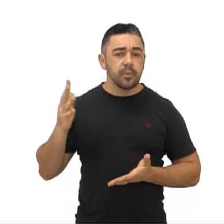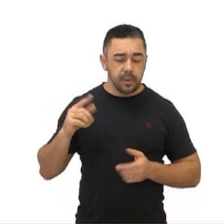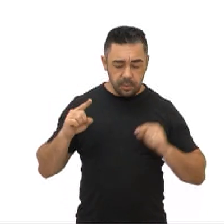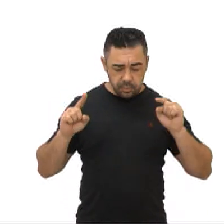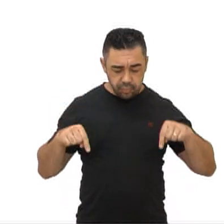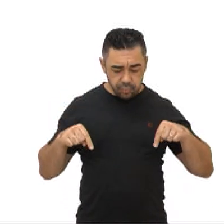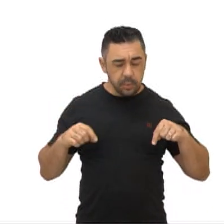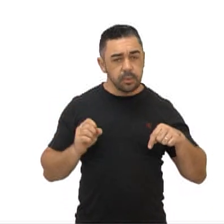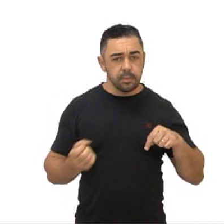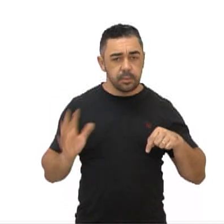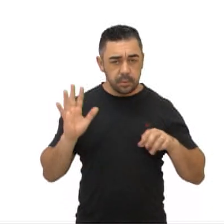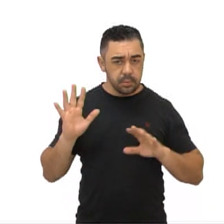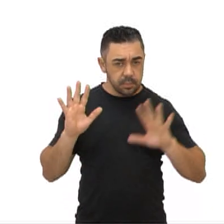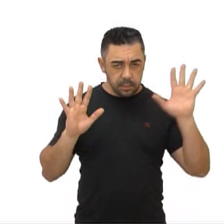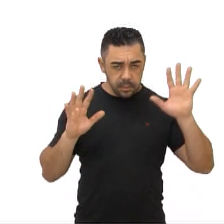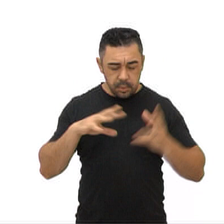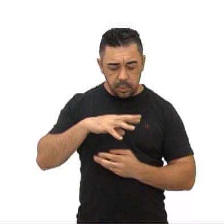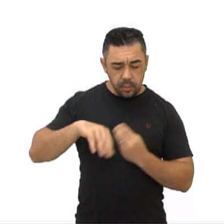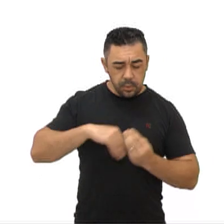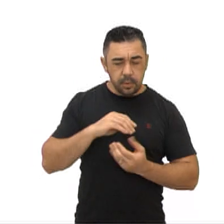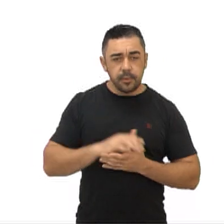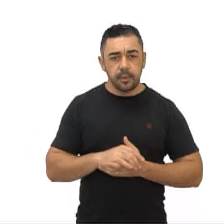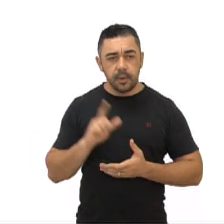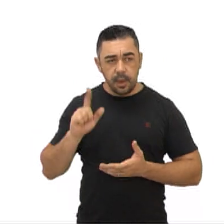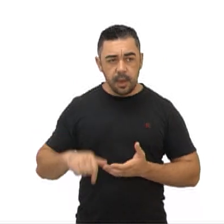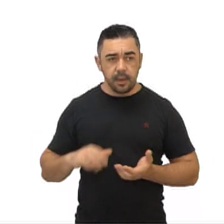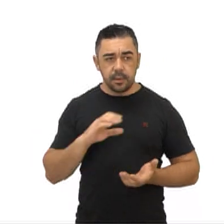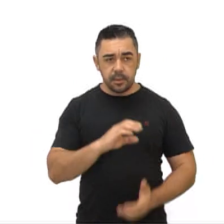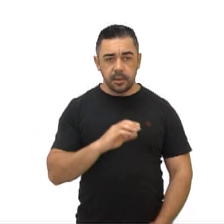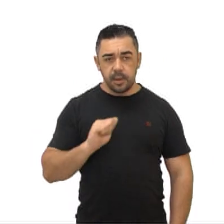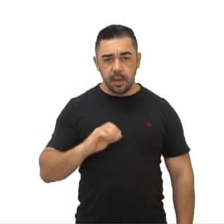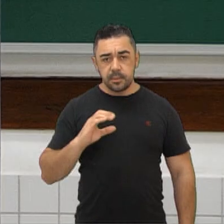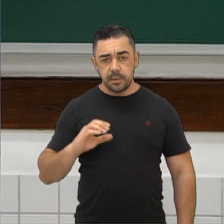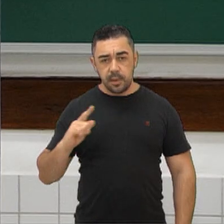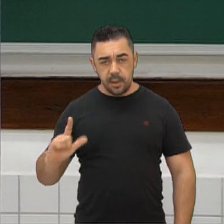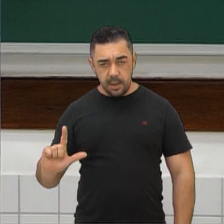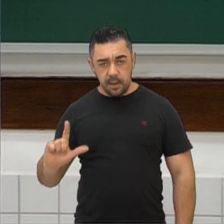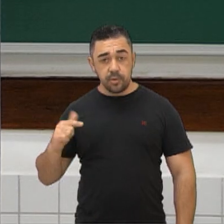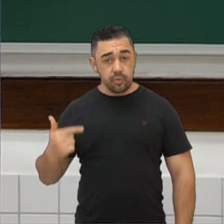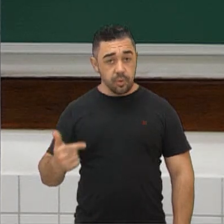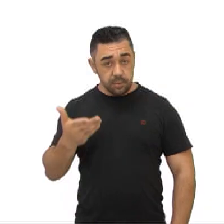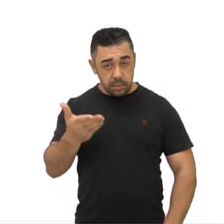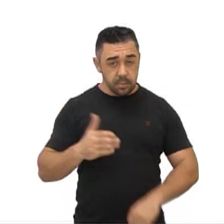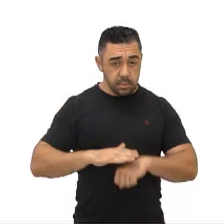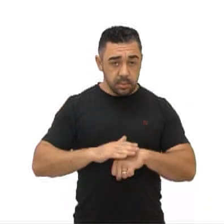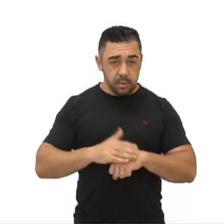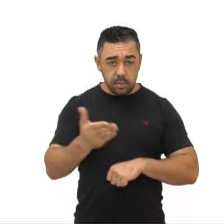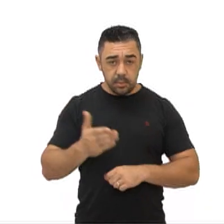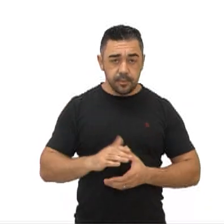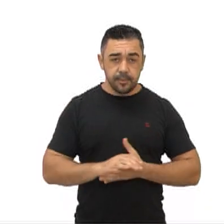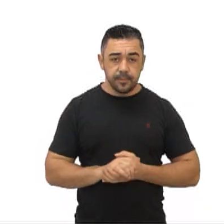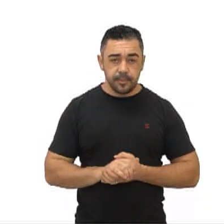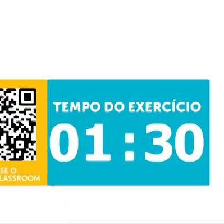eletrodos e na solução. A substância é o CaCl2. Agora é com vocês.